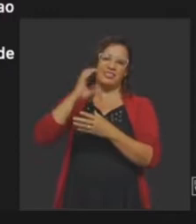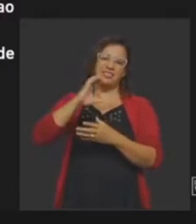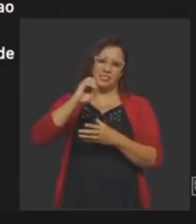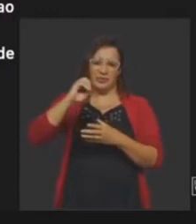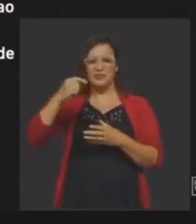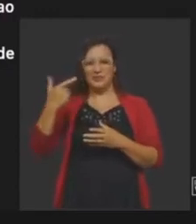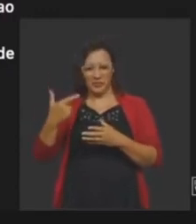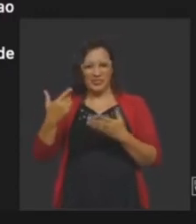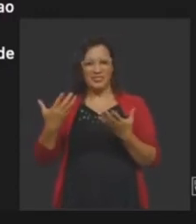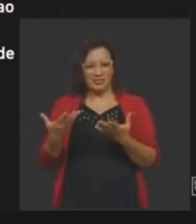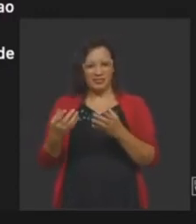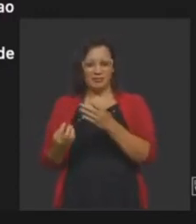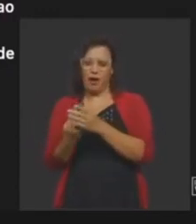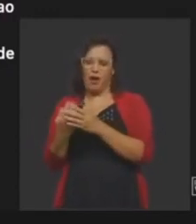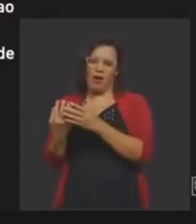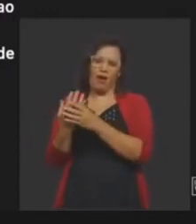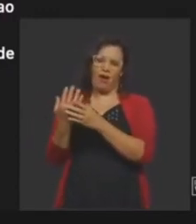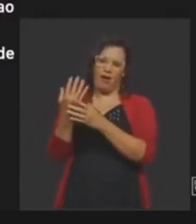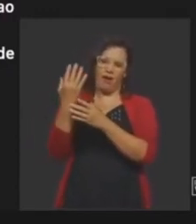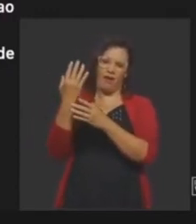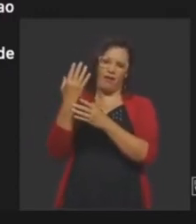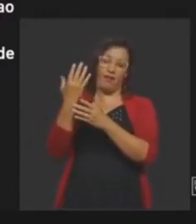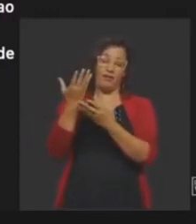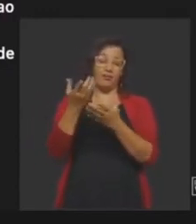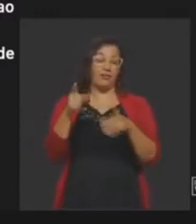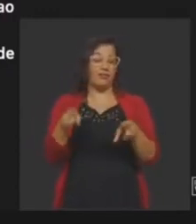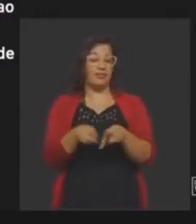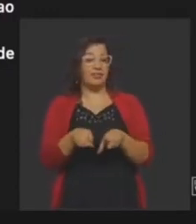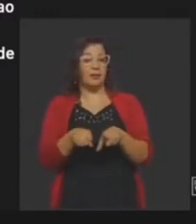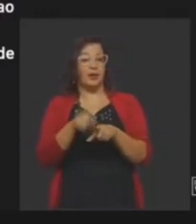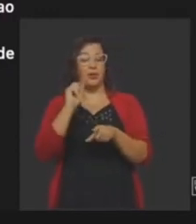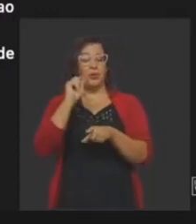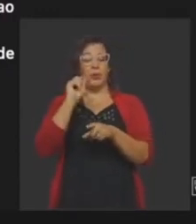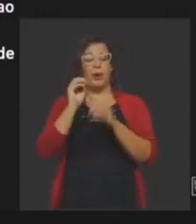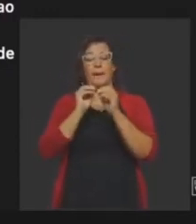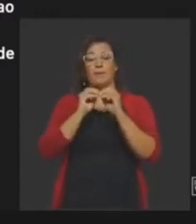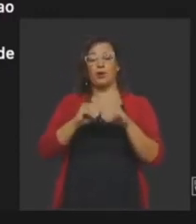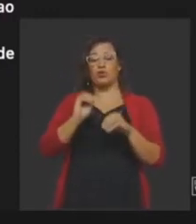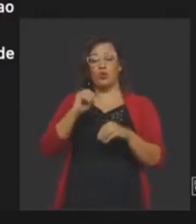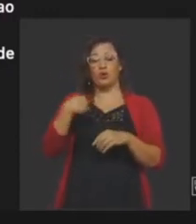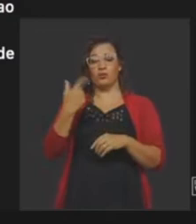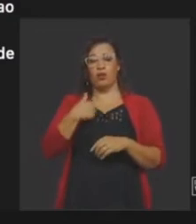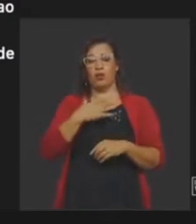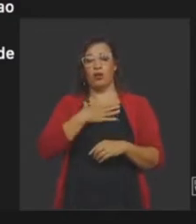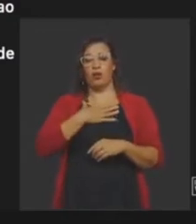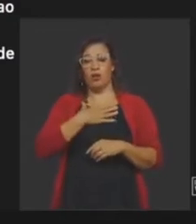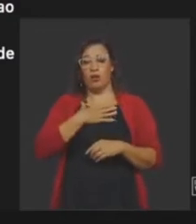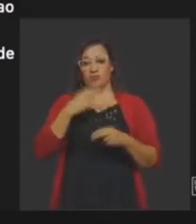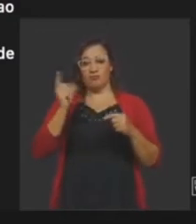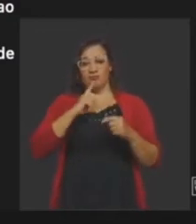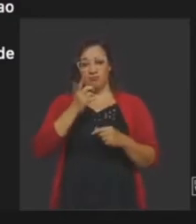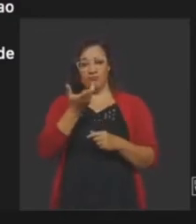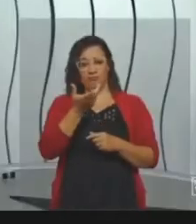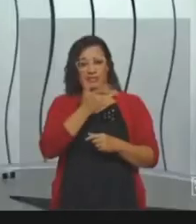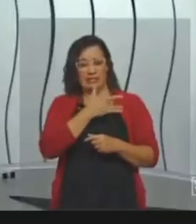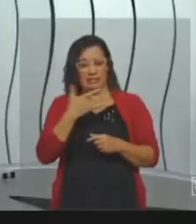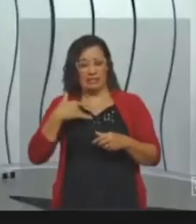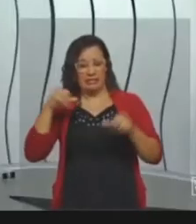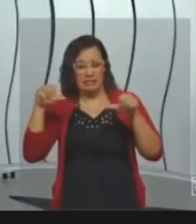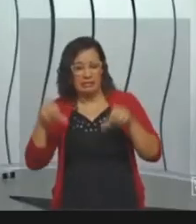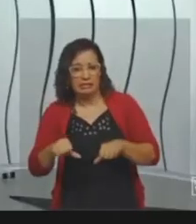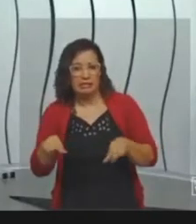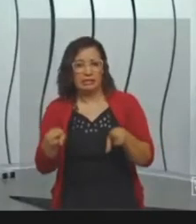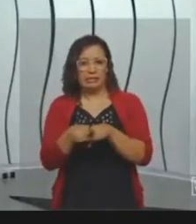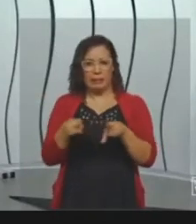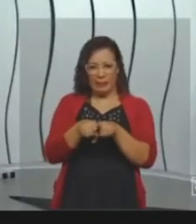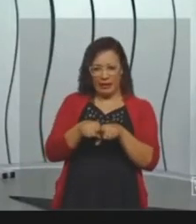do aquecimento global. Bem como danos ao meio ambiente e à saúde humana. Então esse aquecimento global, ele está